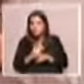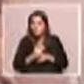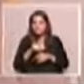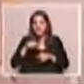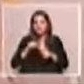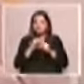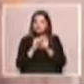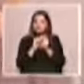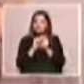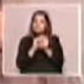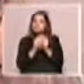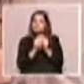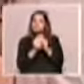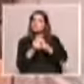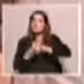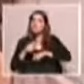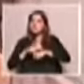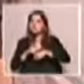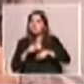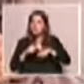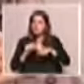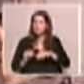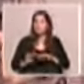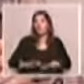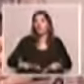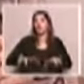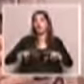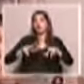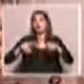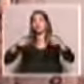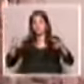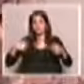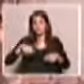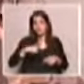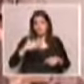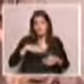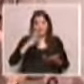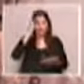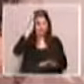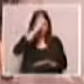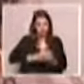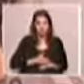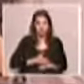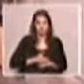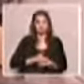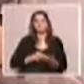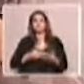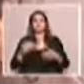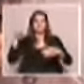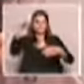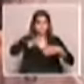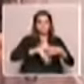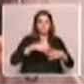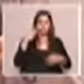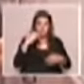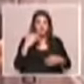que se vão mudando ao longo do tempo, vão crescendo. E, portanto, quando nós o queremos cortar e queremos embalar, realmente isso